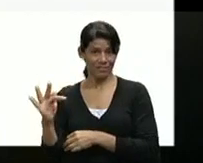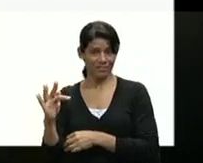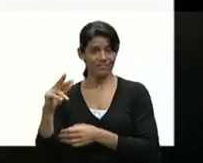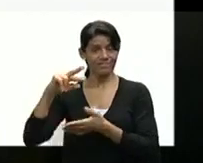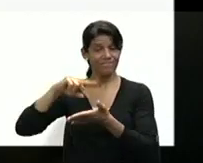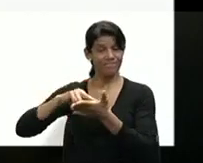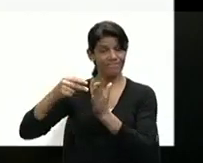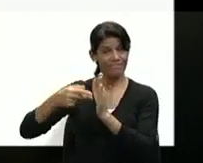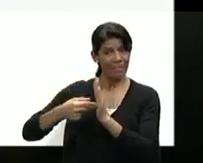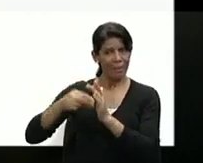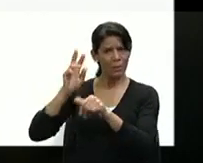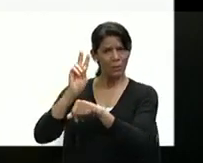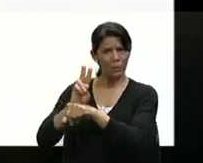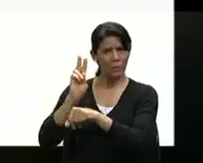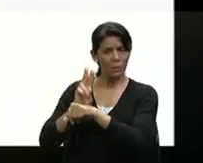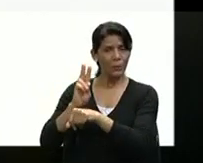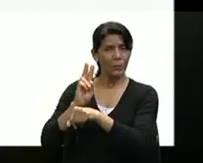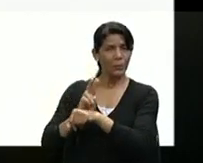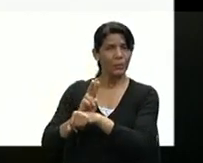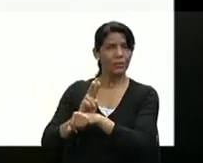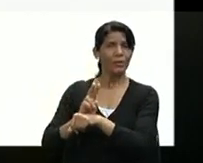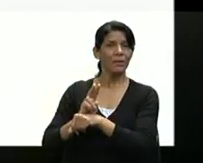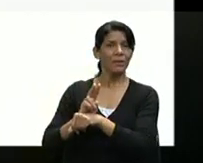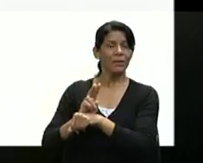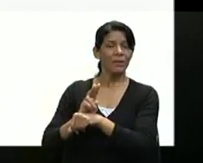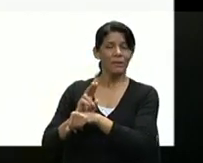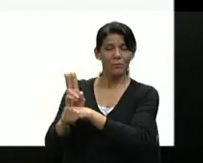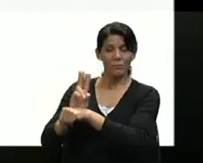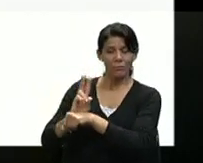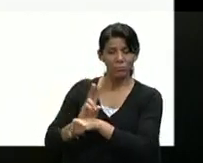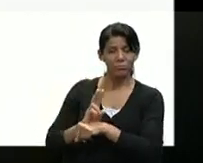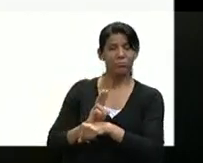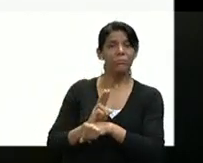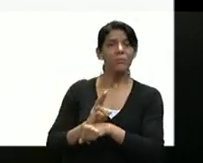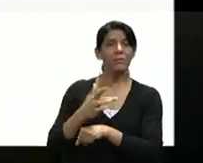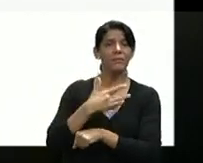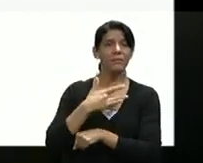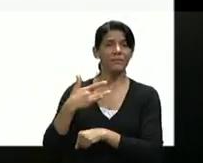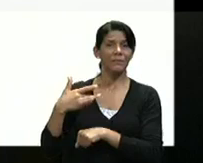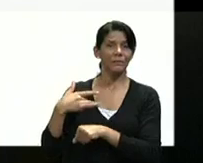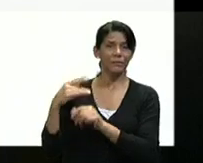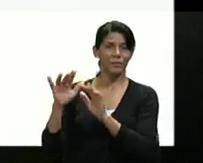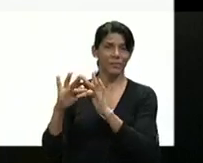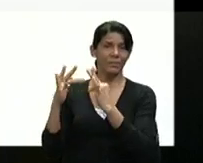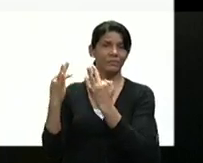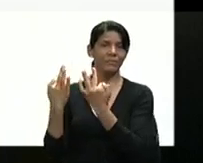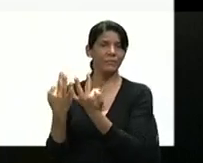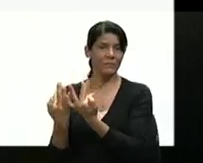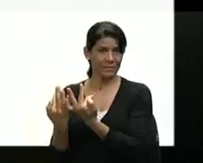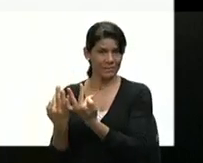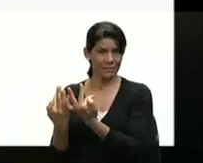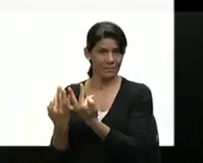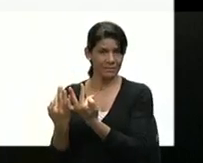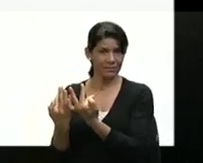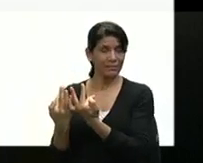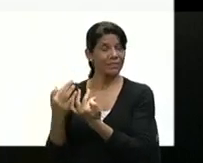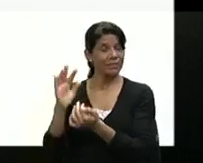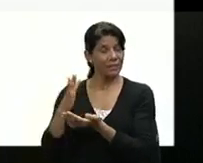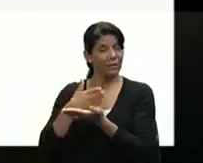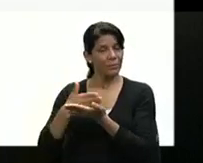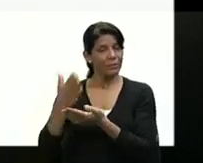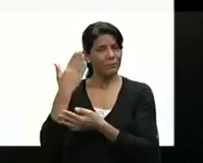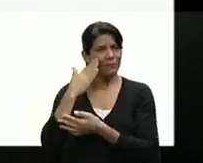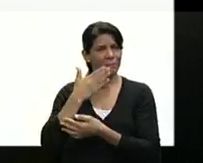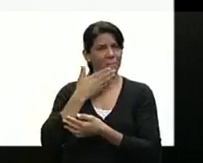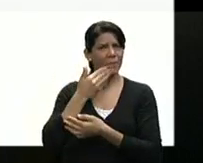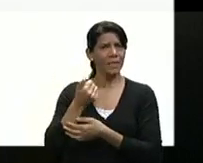com práticas cotidianas da vigilância em saúde. Então, a gente já passa a entender